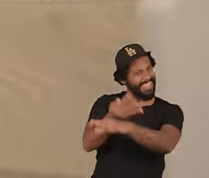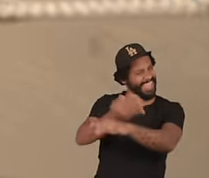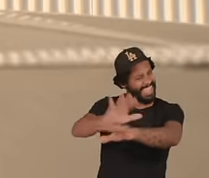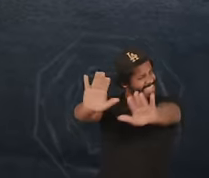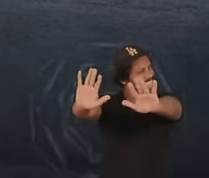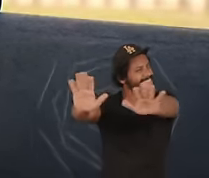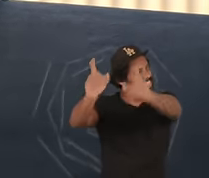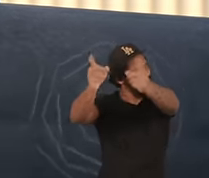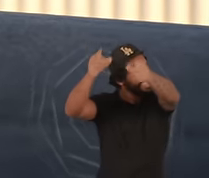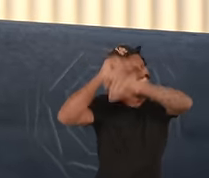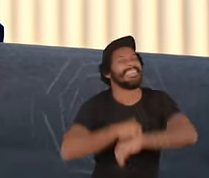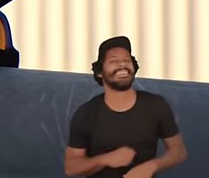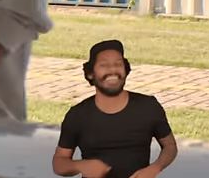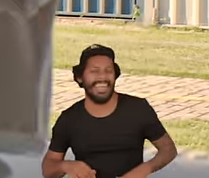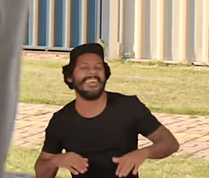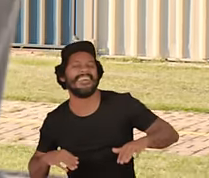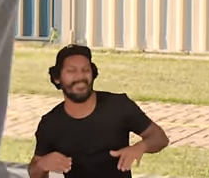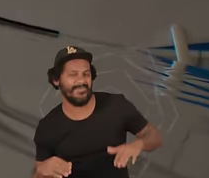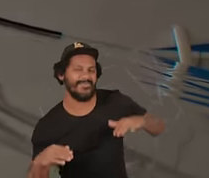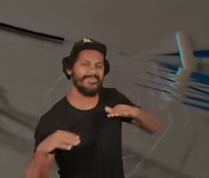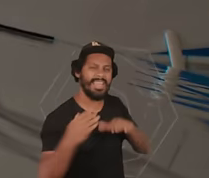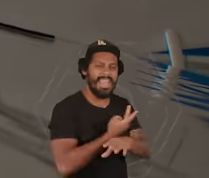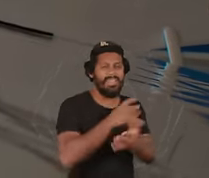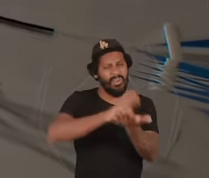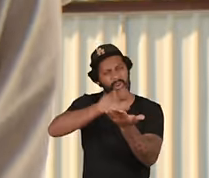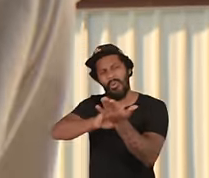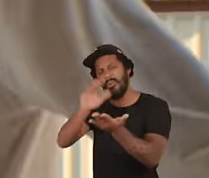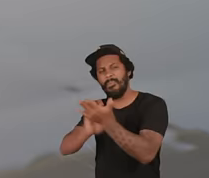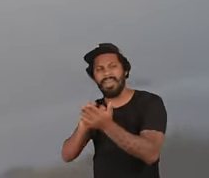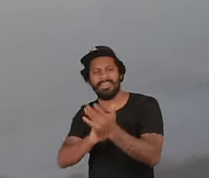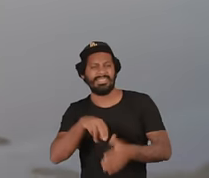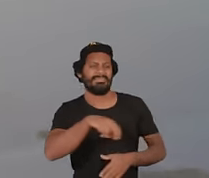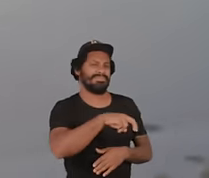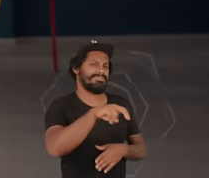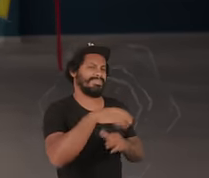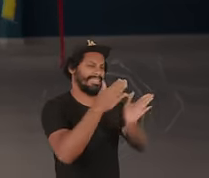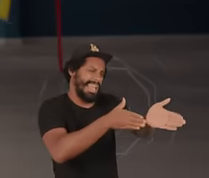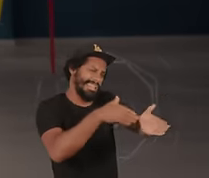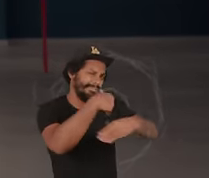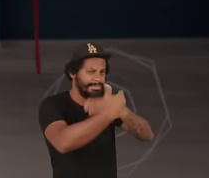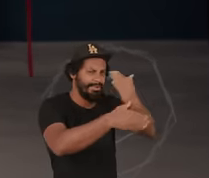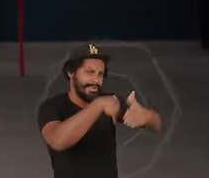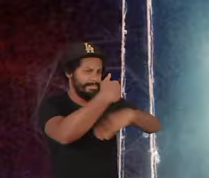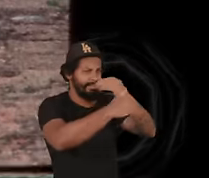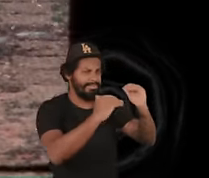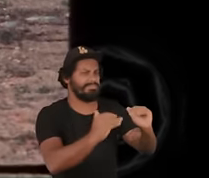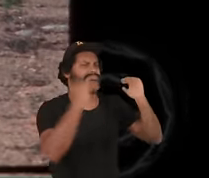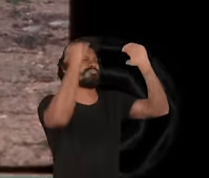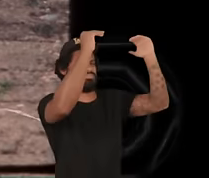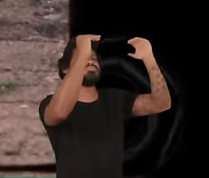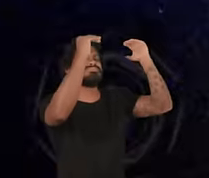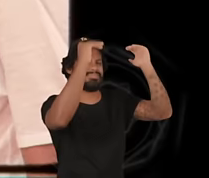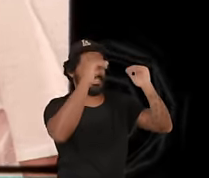entrando em ascensão. Segura a emoção. Ando errado, é cobrado. Mas se anda pelo certo, o respeito é dobrado.